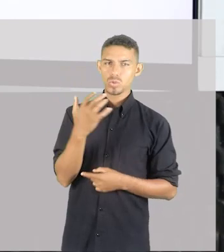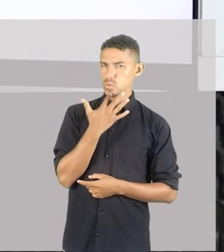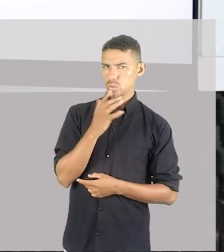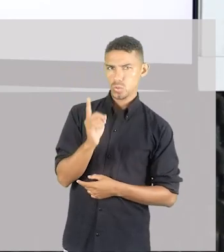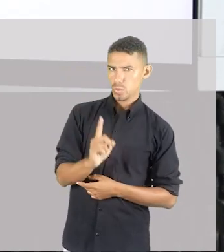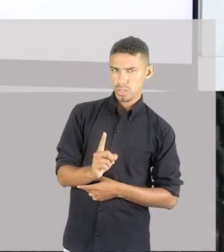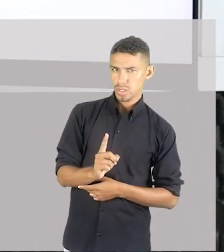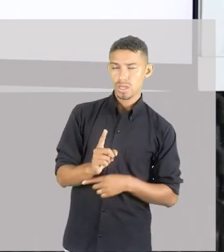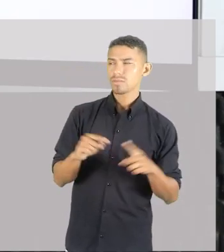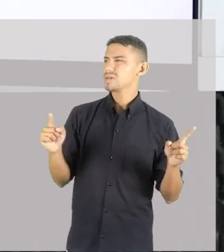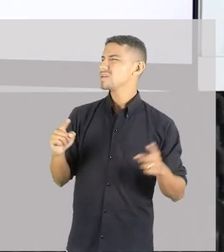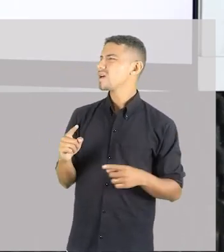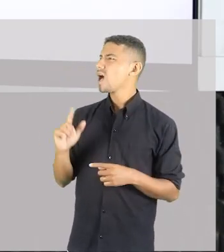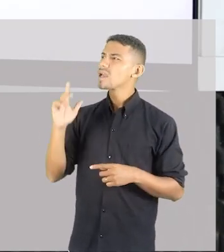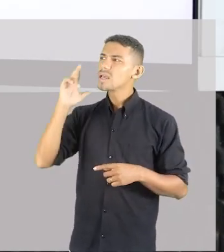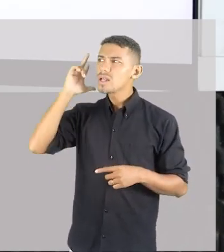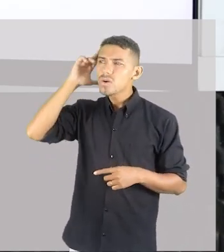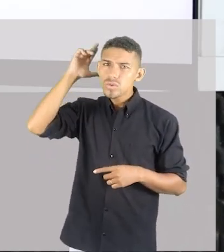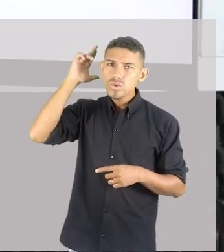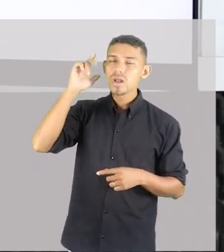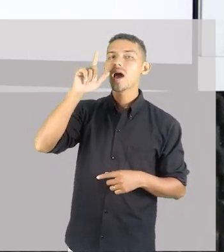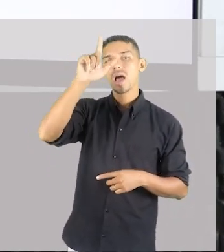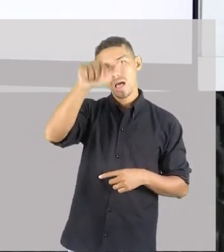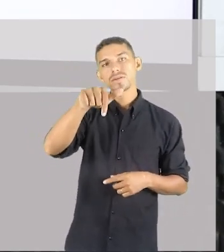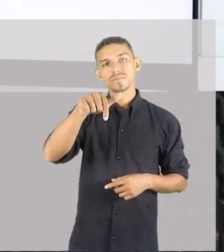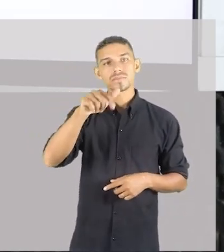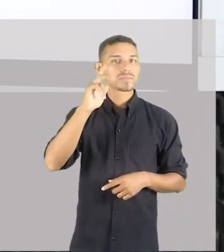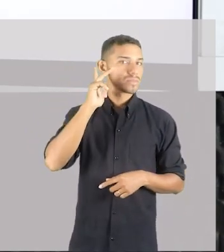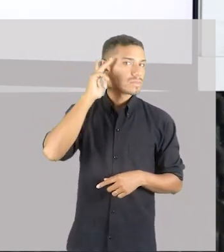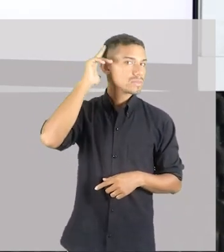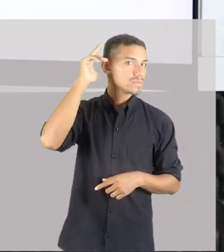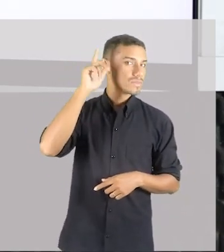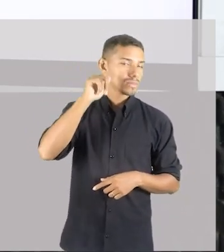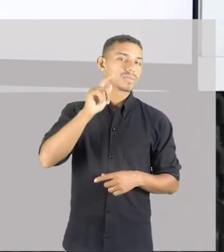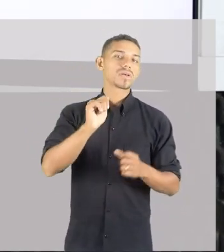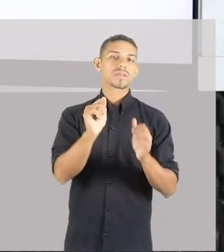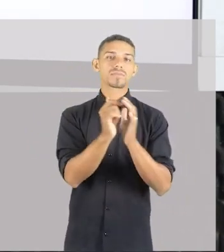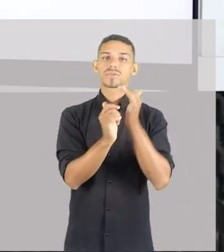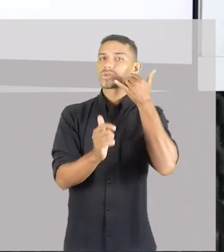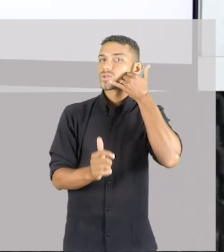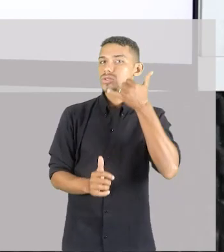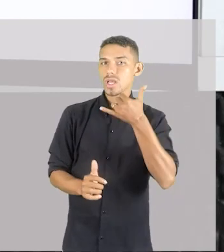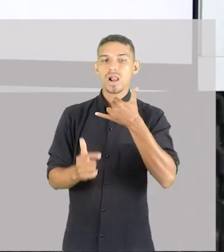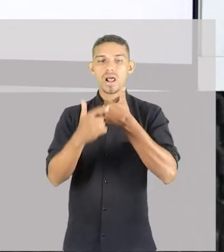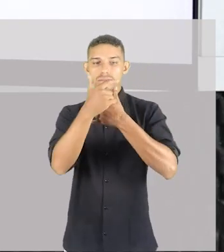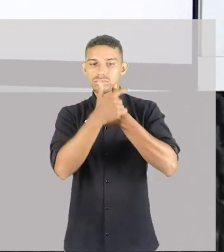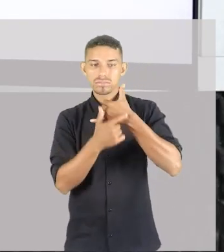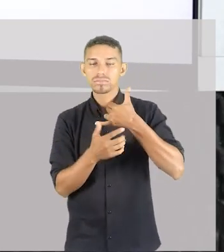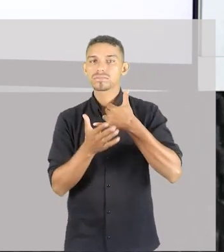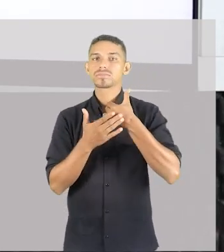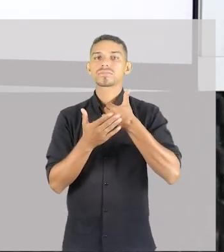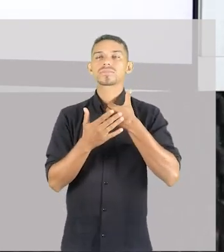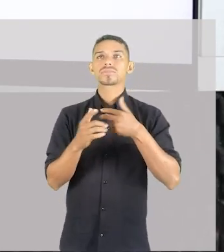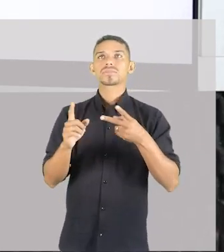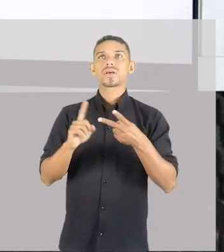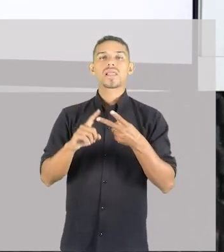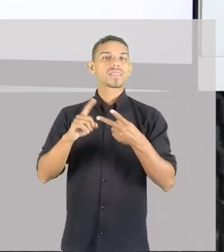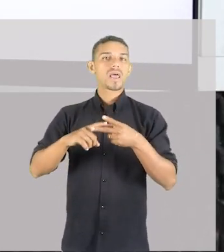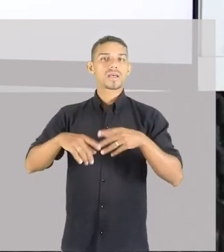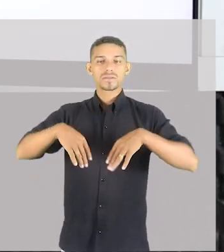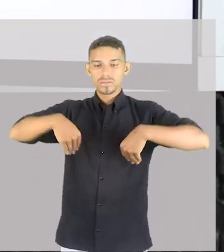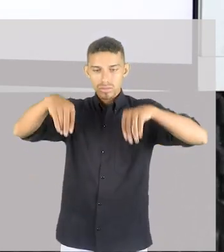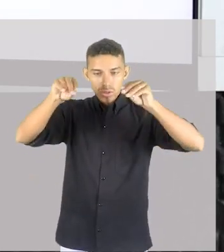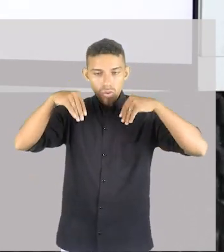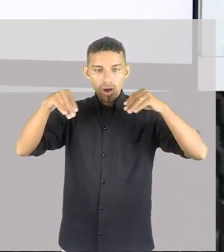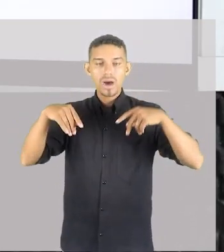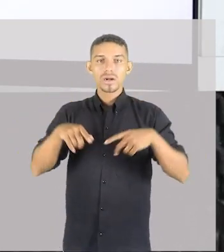Alguns alunos me disseram, professor, não, o que cortou a orelha? Esse mesmo. Mas você já viu uma obra dele em capa de celular, em